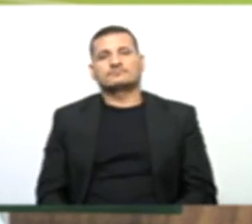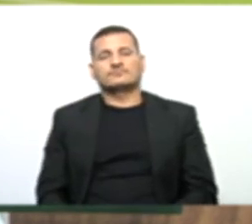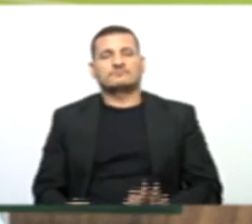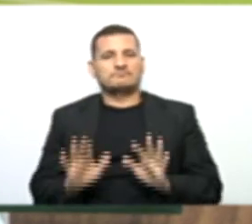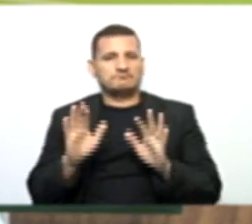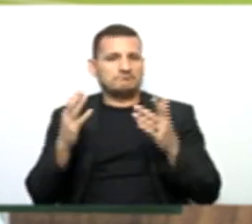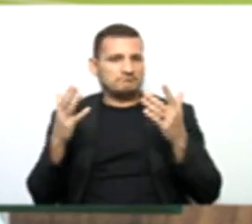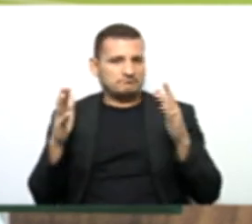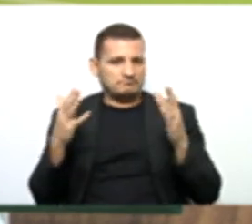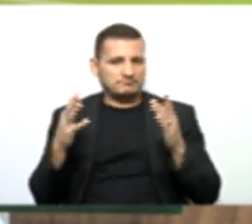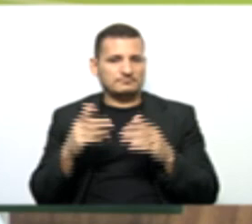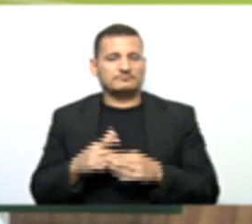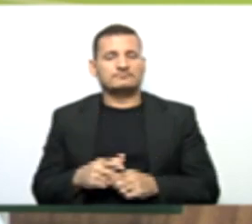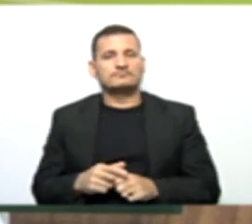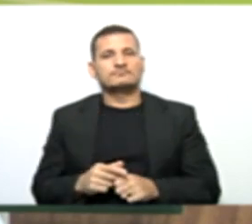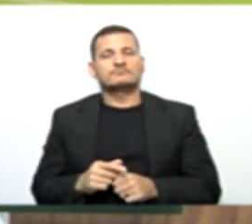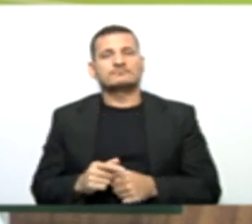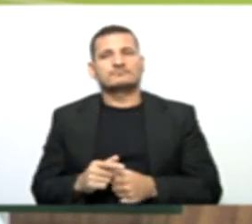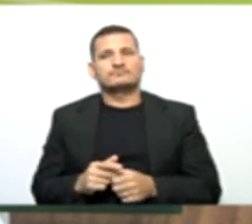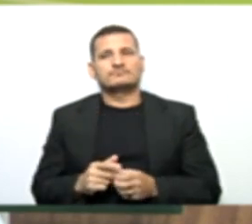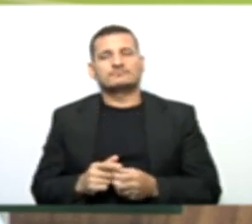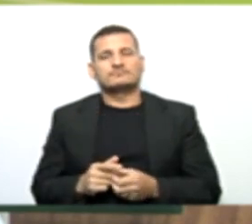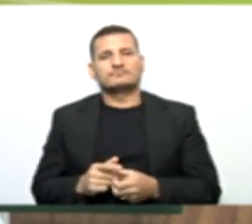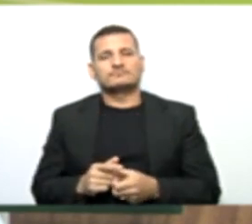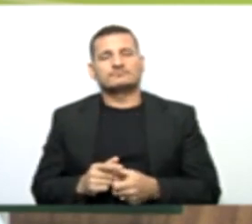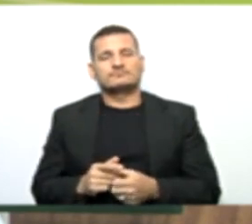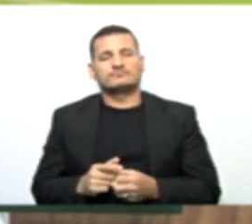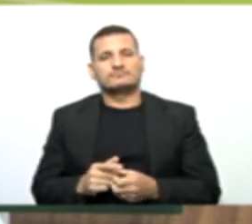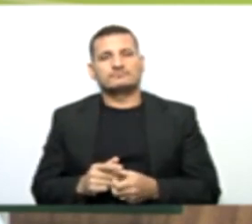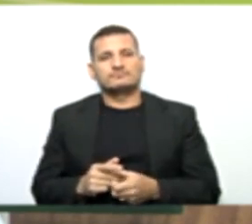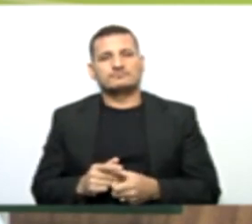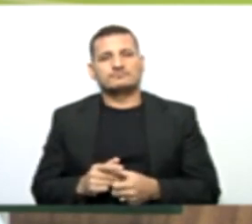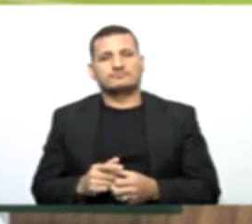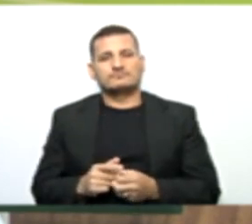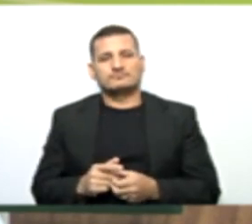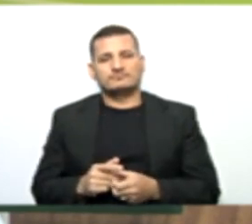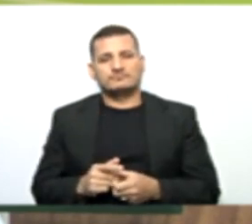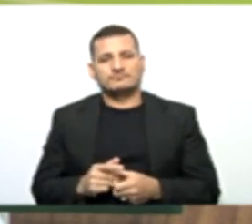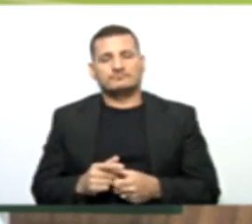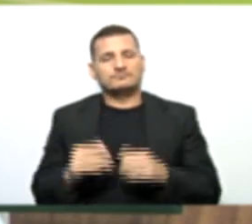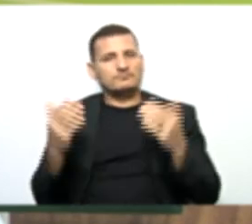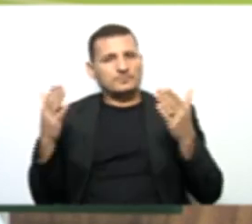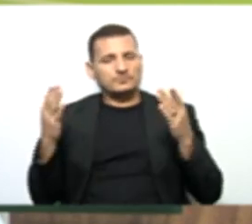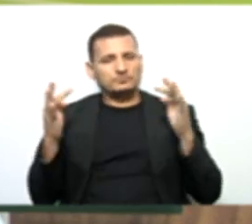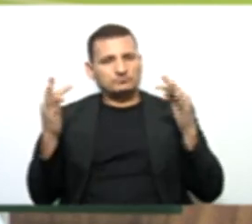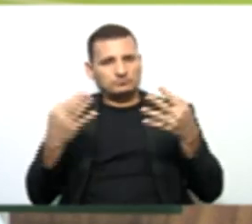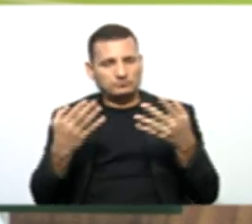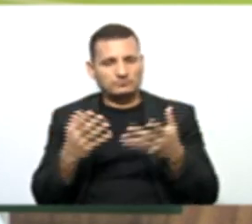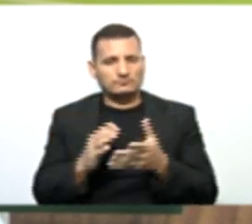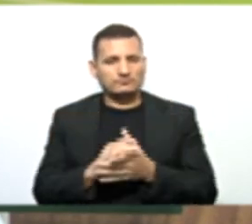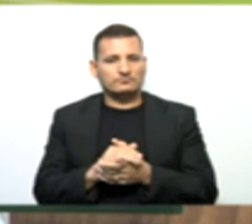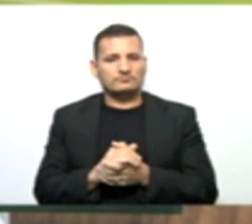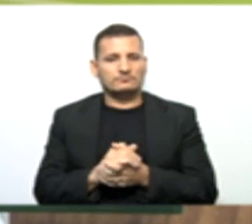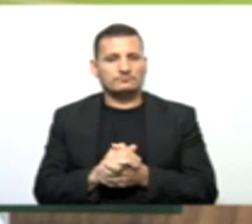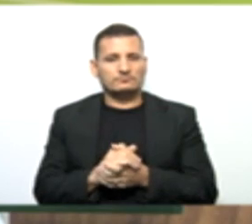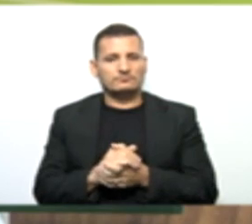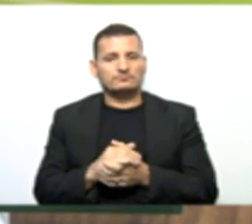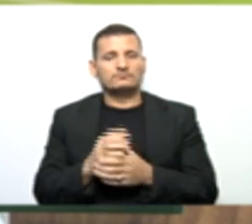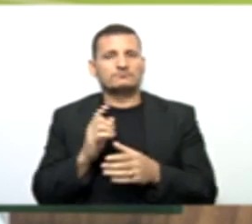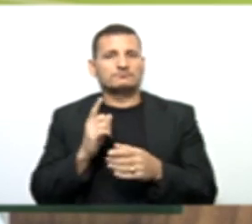que esses foram quase perfeitas as respostas. Mas parabéns a todos, principalmente